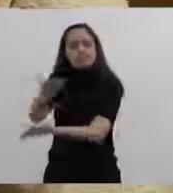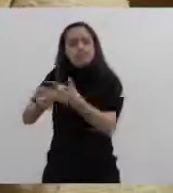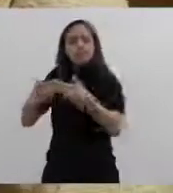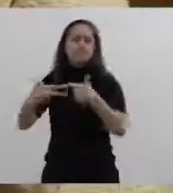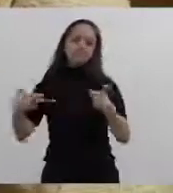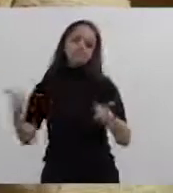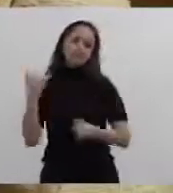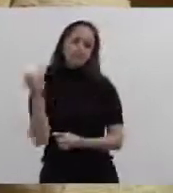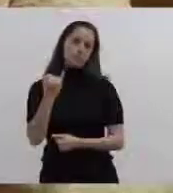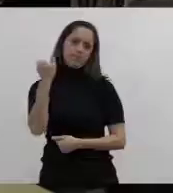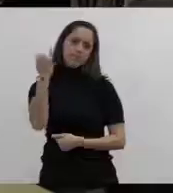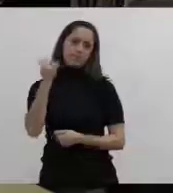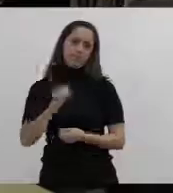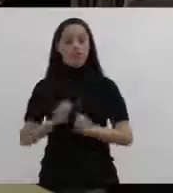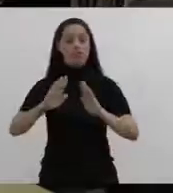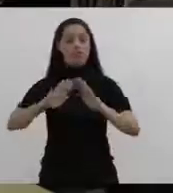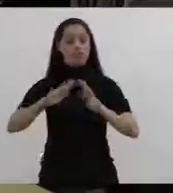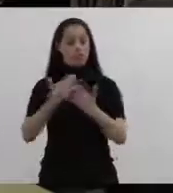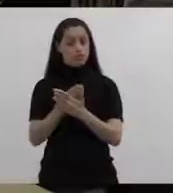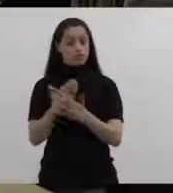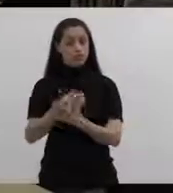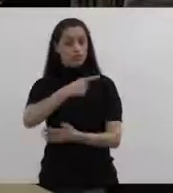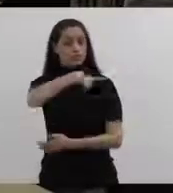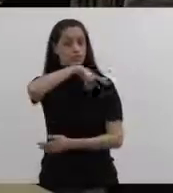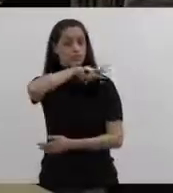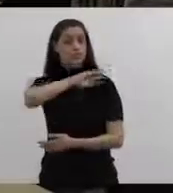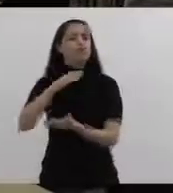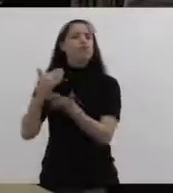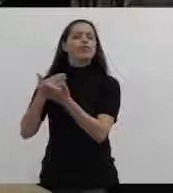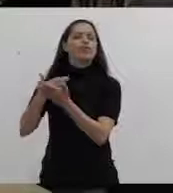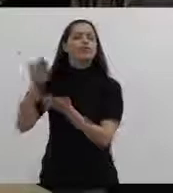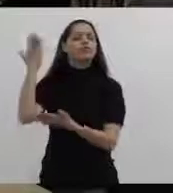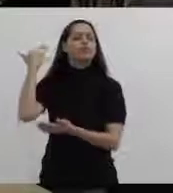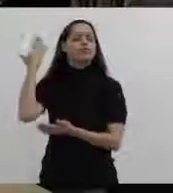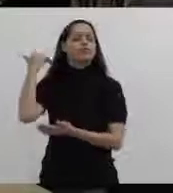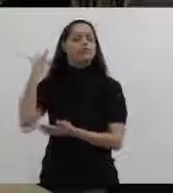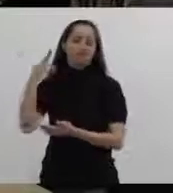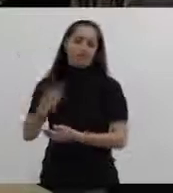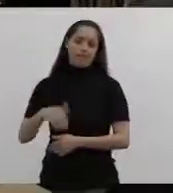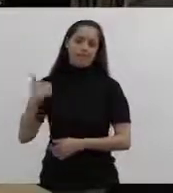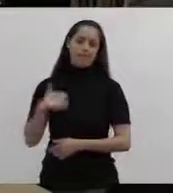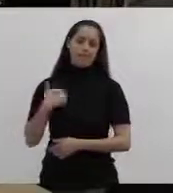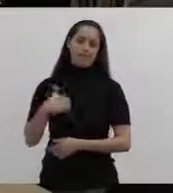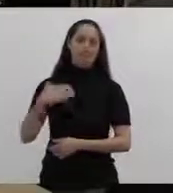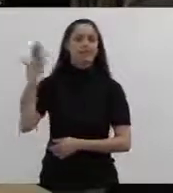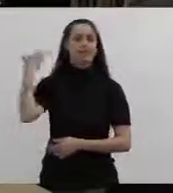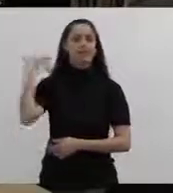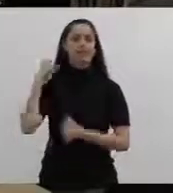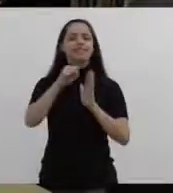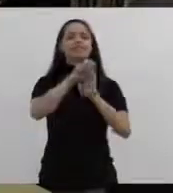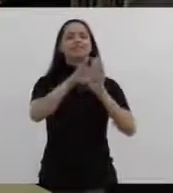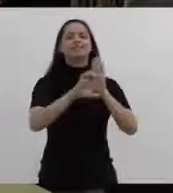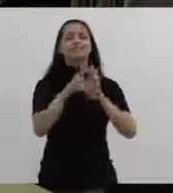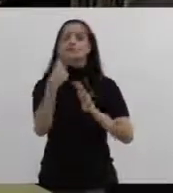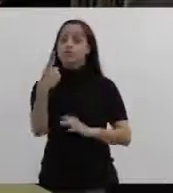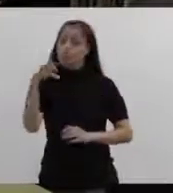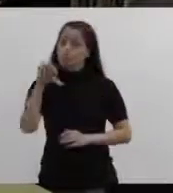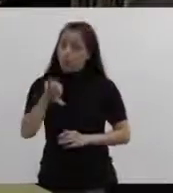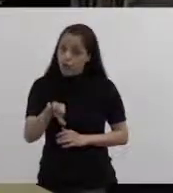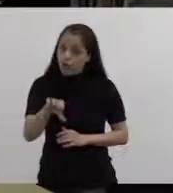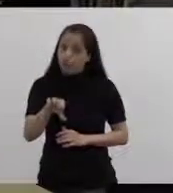grupo criado dentro de cada instituição precisa de um espaço válido e hierarquizado onde possam ser discutidas essas